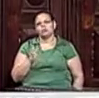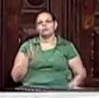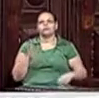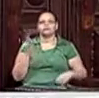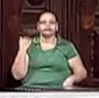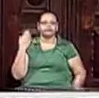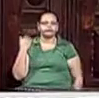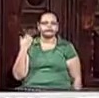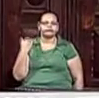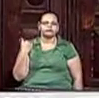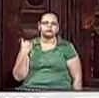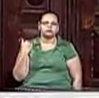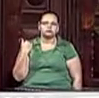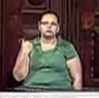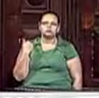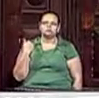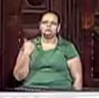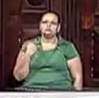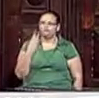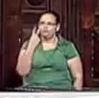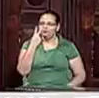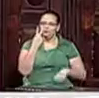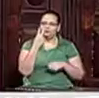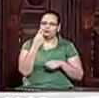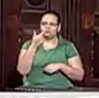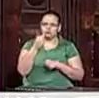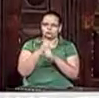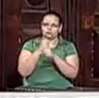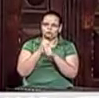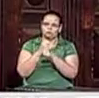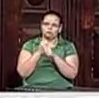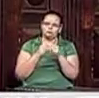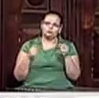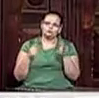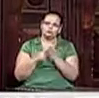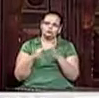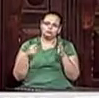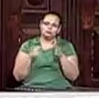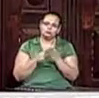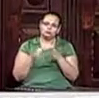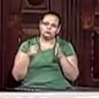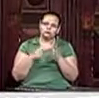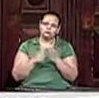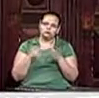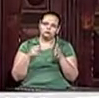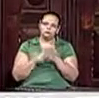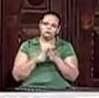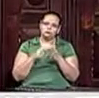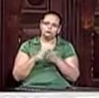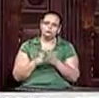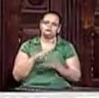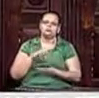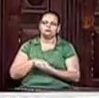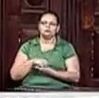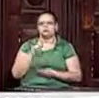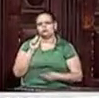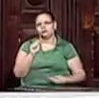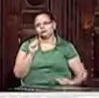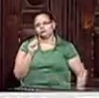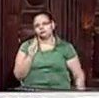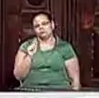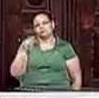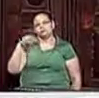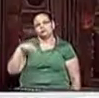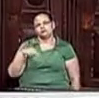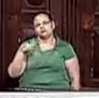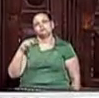foram praticamente 2 anos de luta, com muitas reuniões na Agência Nacional de Petróleo,